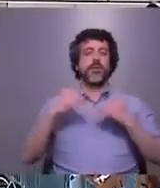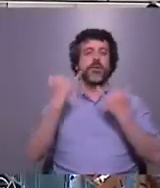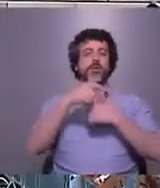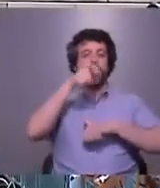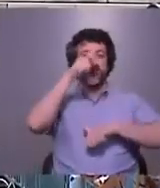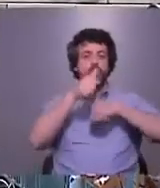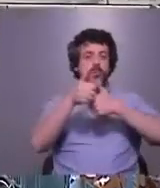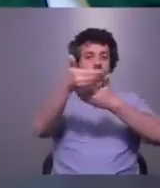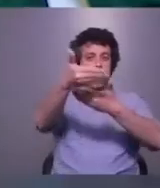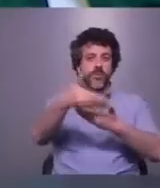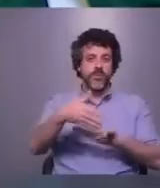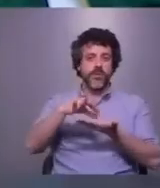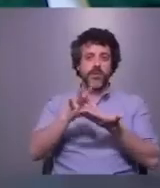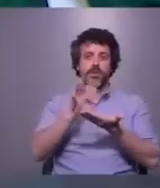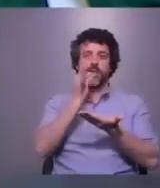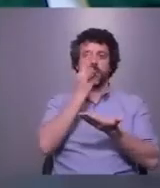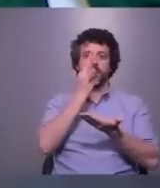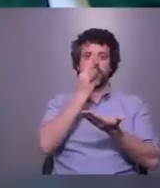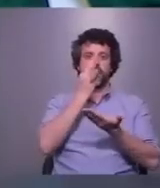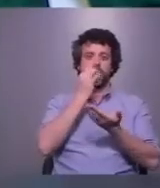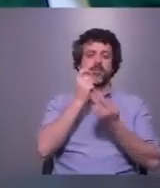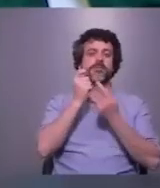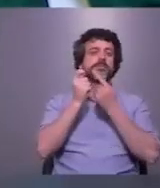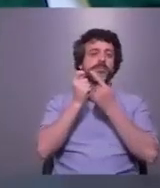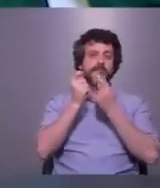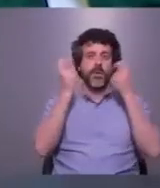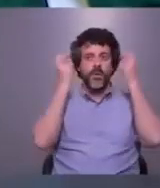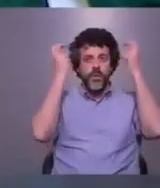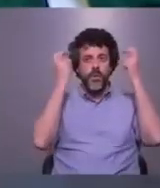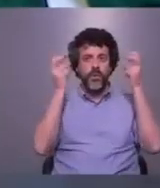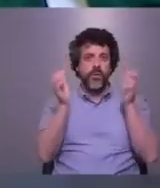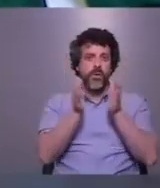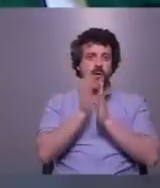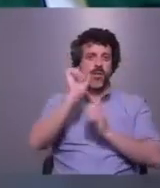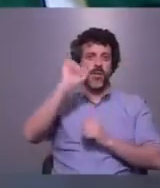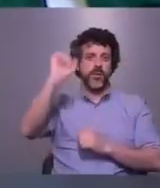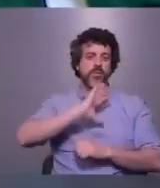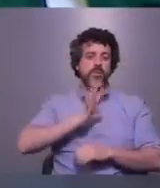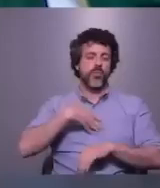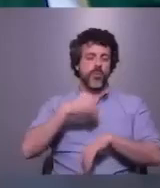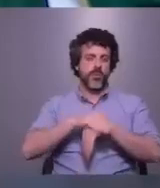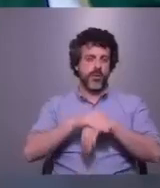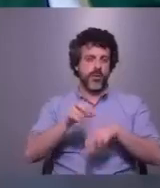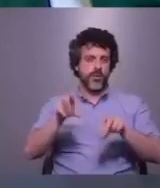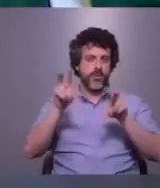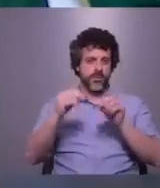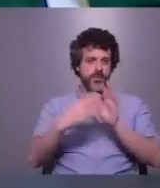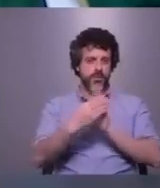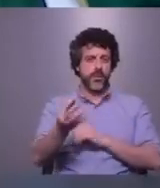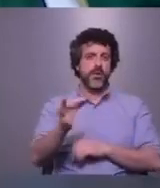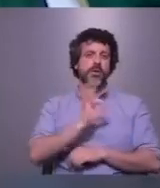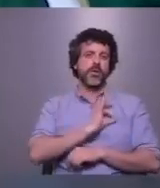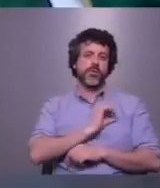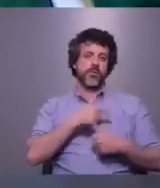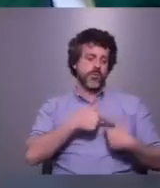Felizes os convidados para a ceia do Senhor. Eis o Cordeiro de Deus que tira o pecado do mundo.